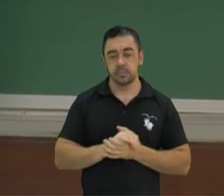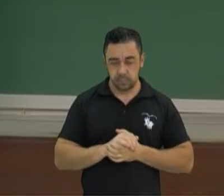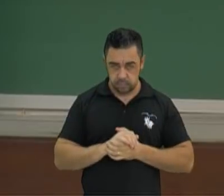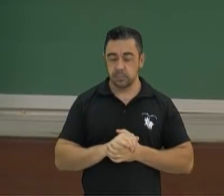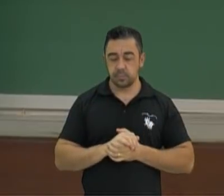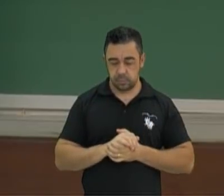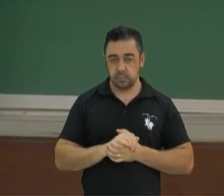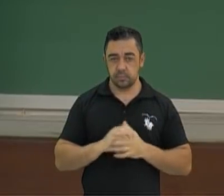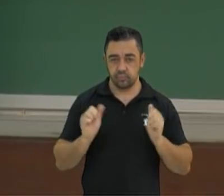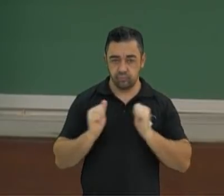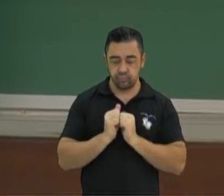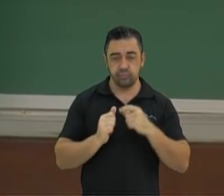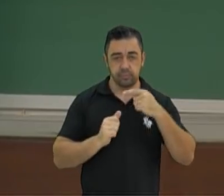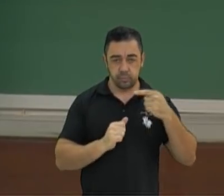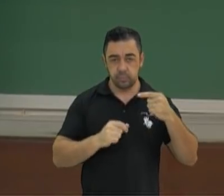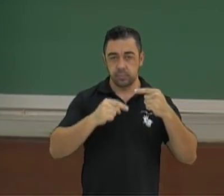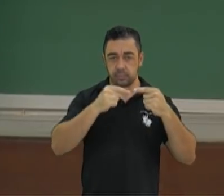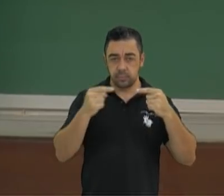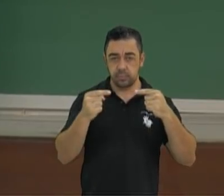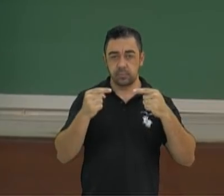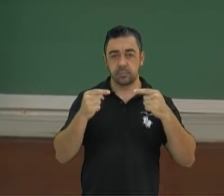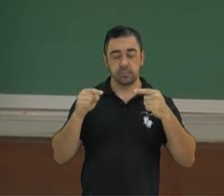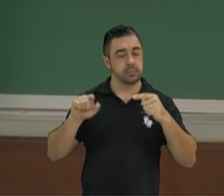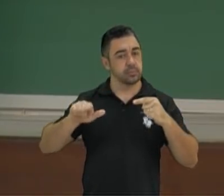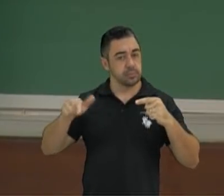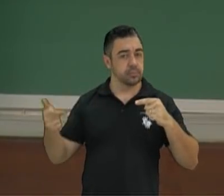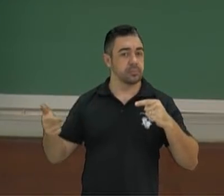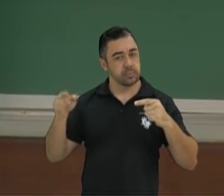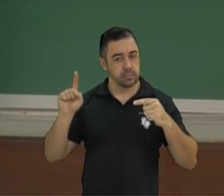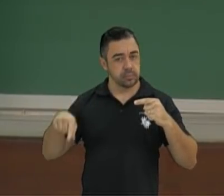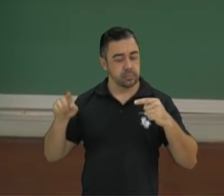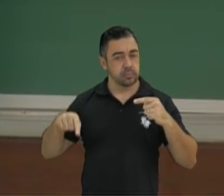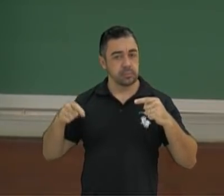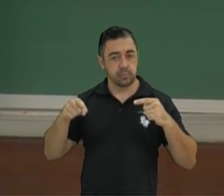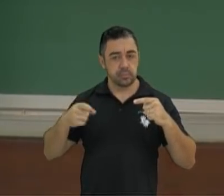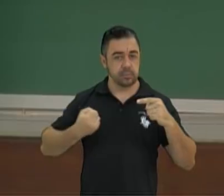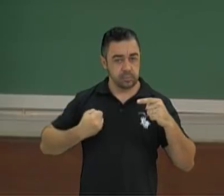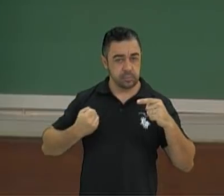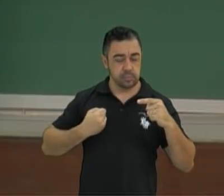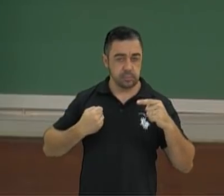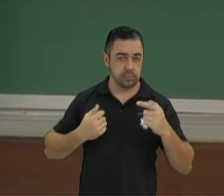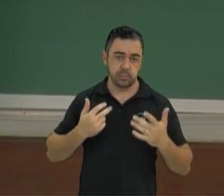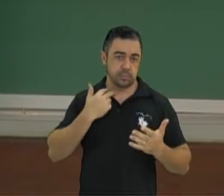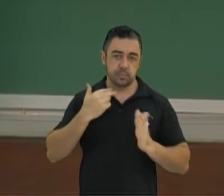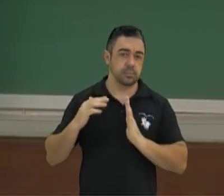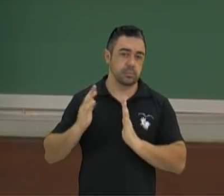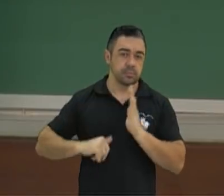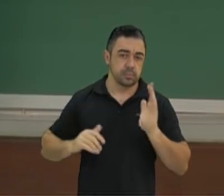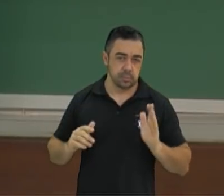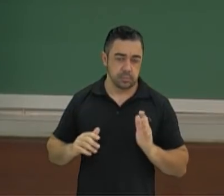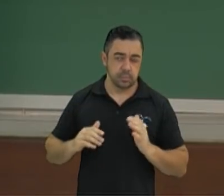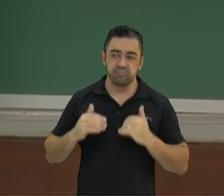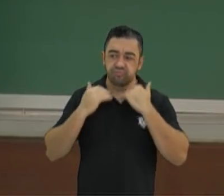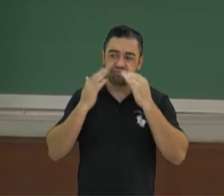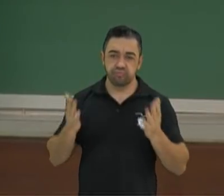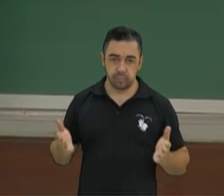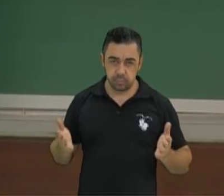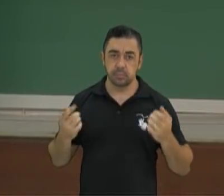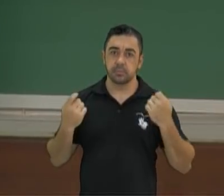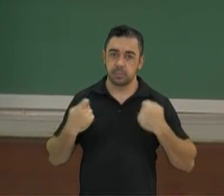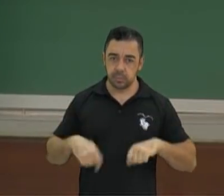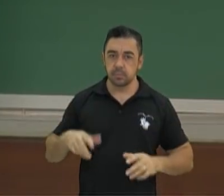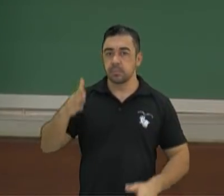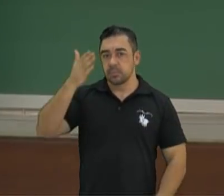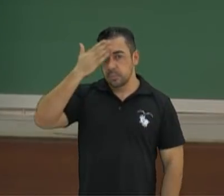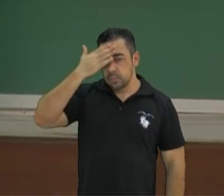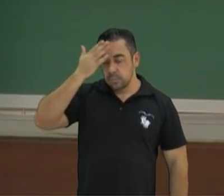está junto com o número dentro do parênteses é o sinal do número. Então, não posso simplesmente ignorar ele. Eu tenho que